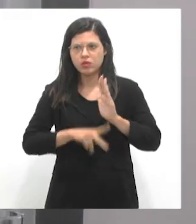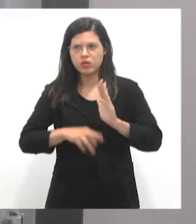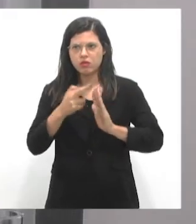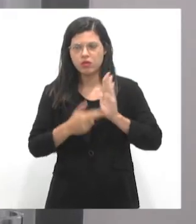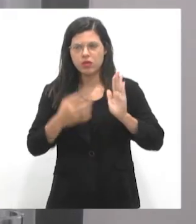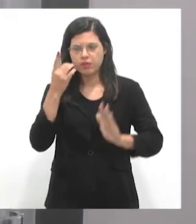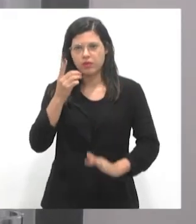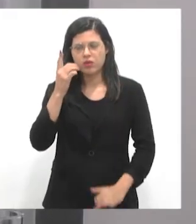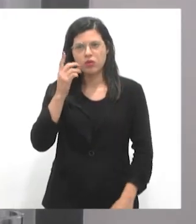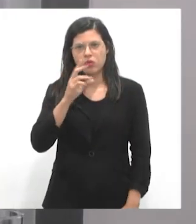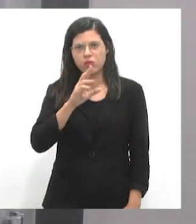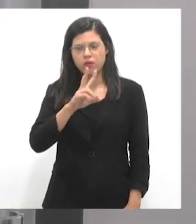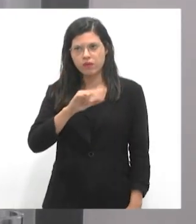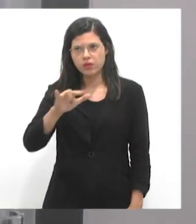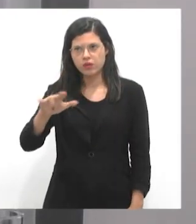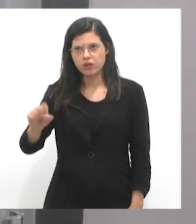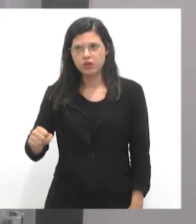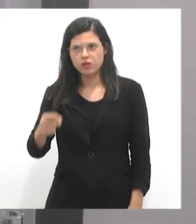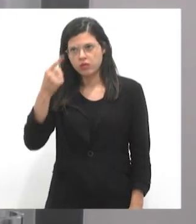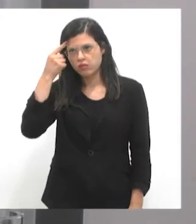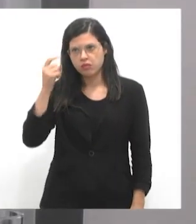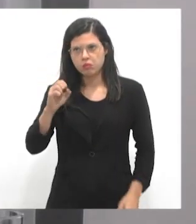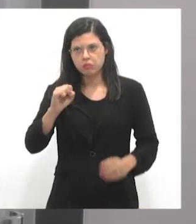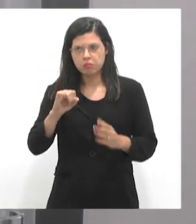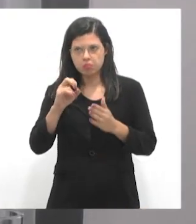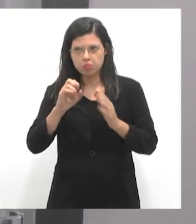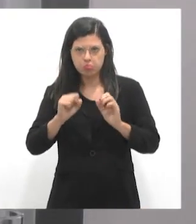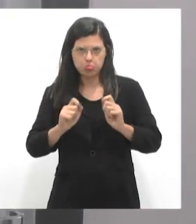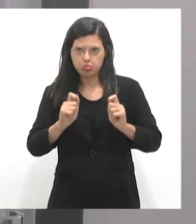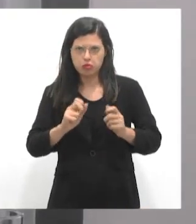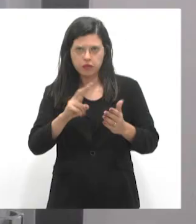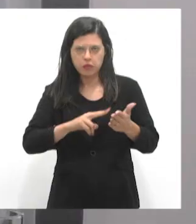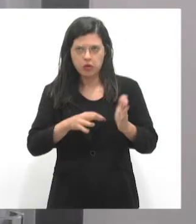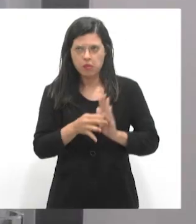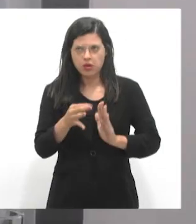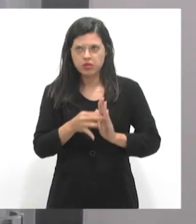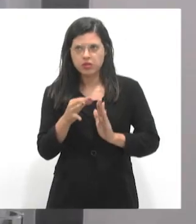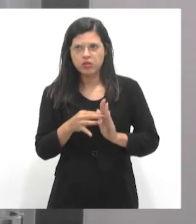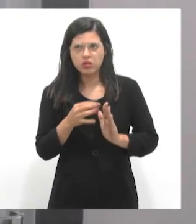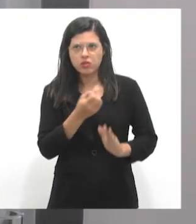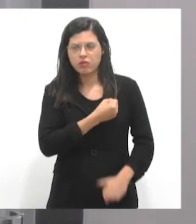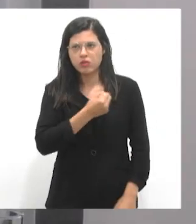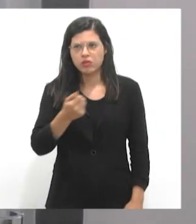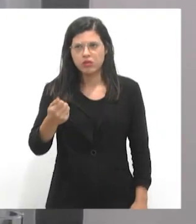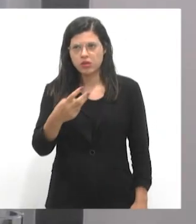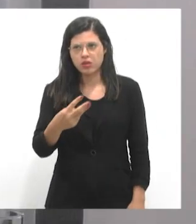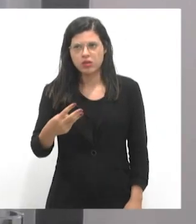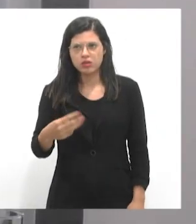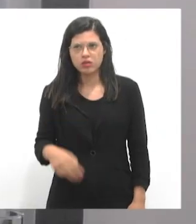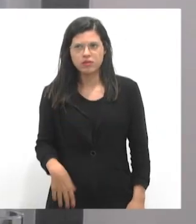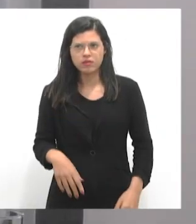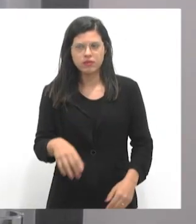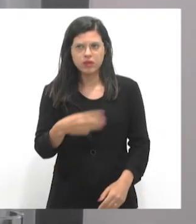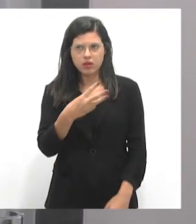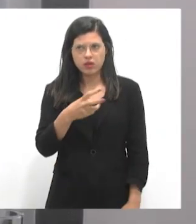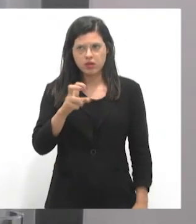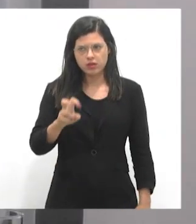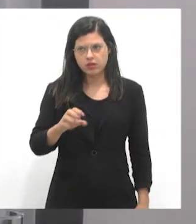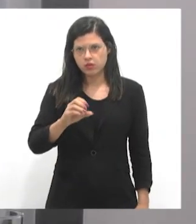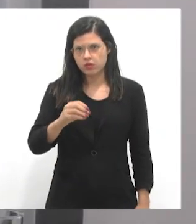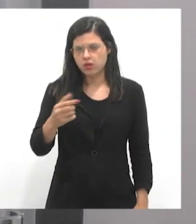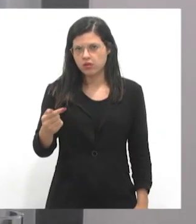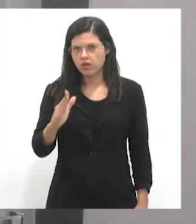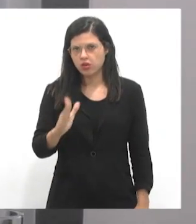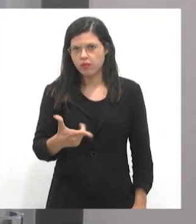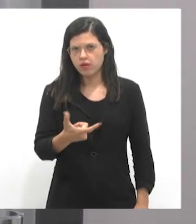Vinícius Cozzolino. Não sei se posso ler o parecer, mas o parecer já constam no processo. Desculpa, o 13 da pauta. Projeto de lei 3507